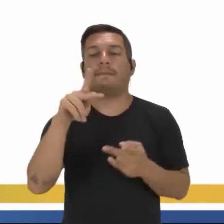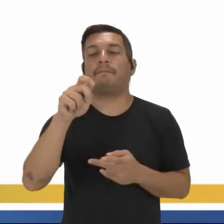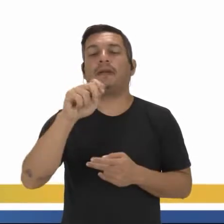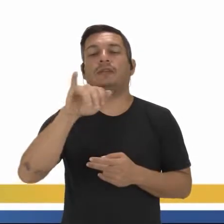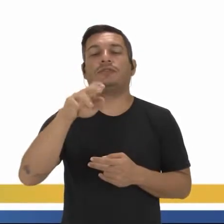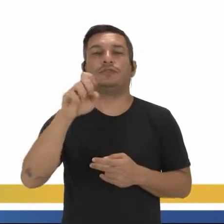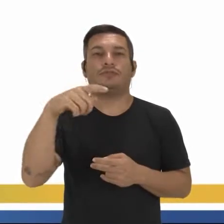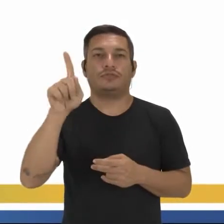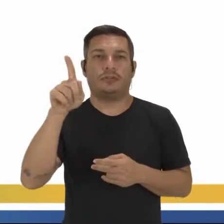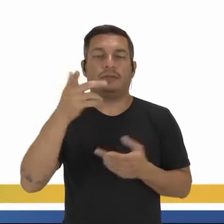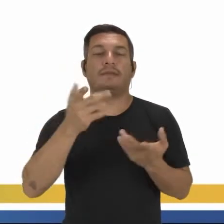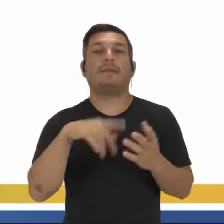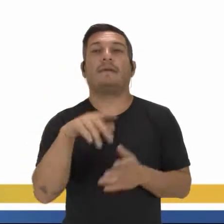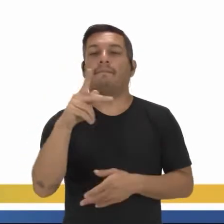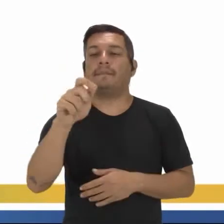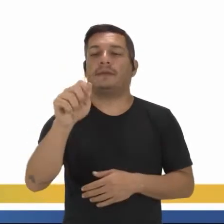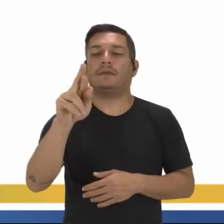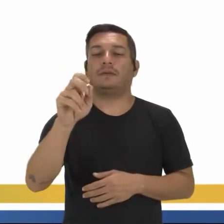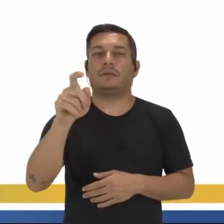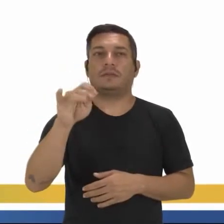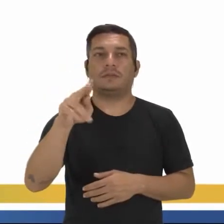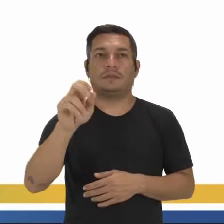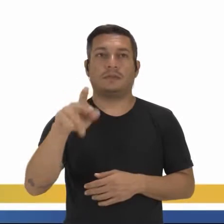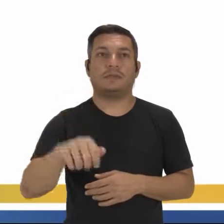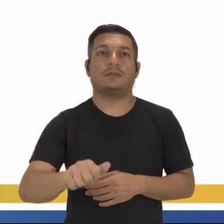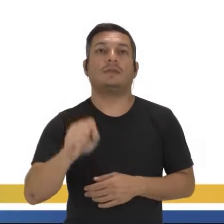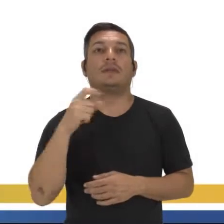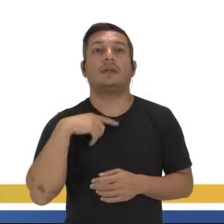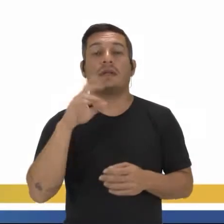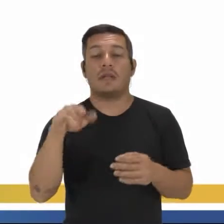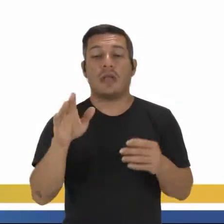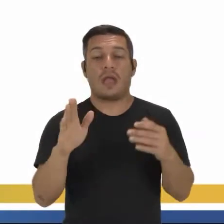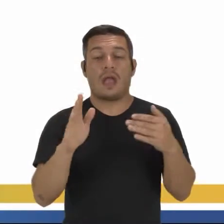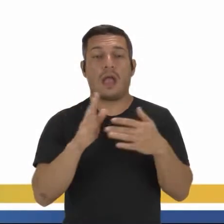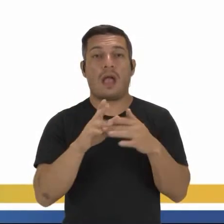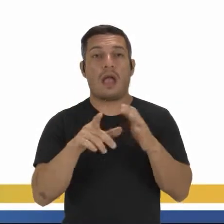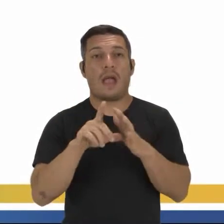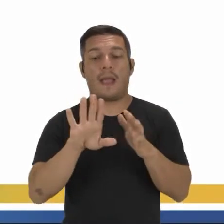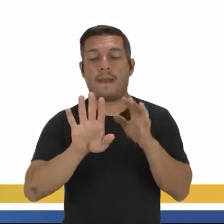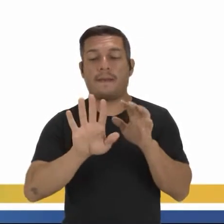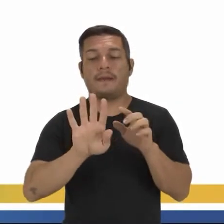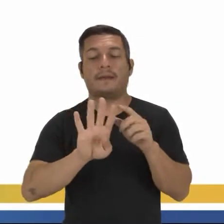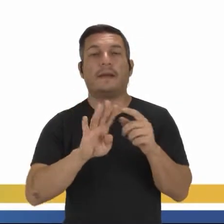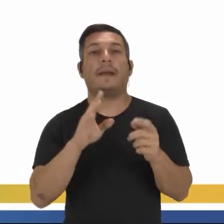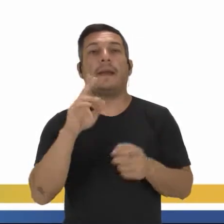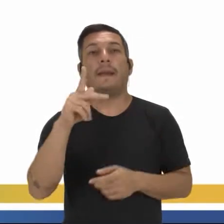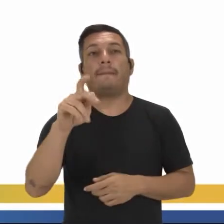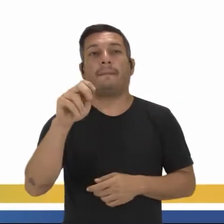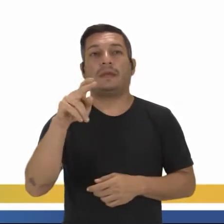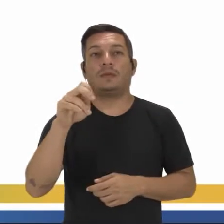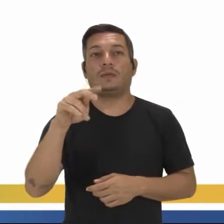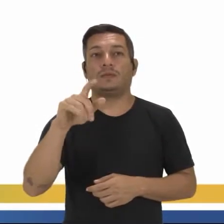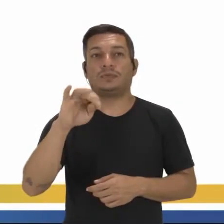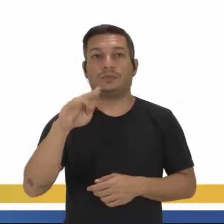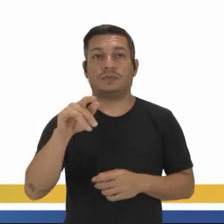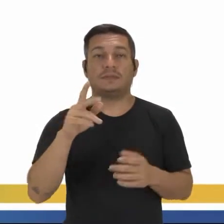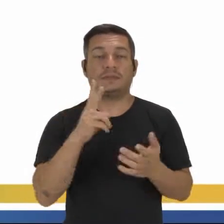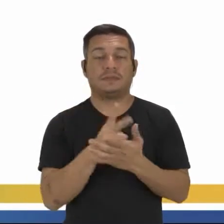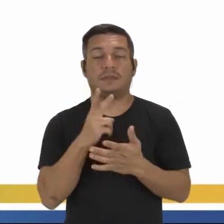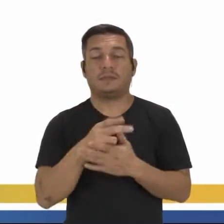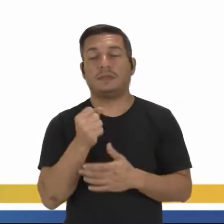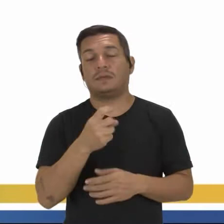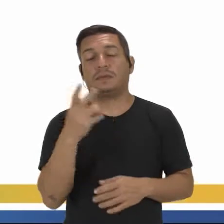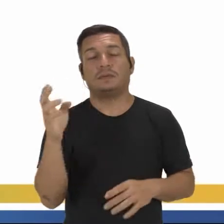Paroxítonas são as palavras cuja sílaba tônica é a penúltima, sempre contando de trás para frente, da esquerda para a